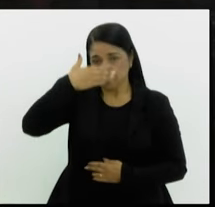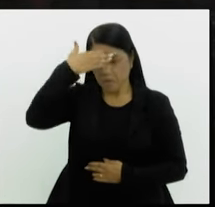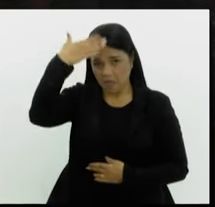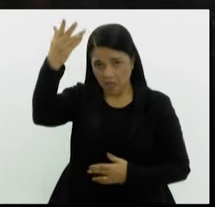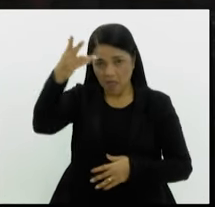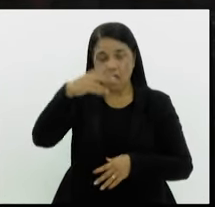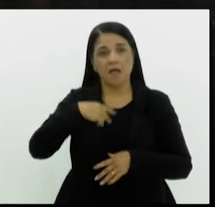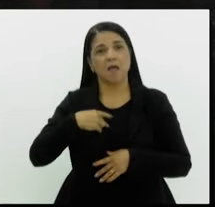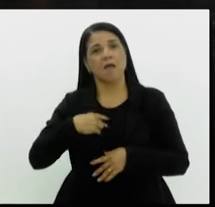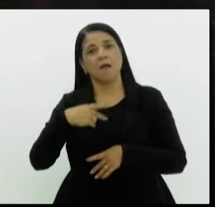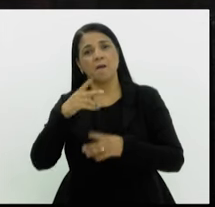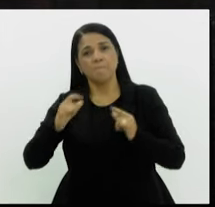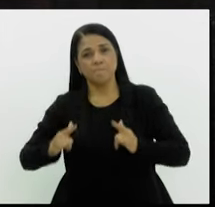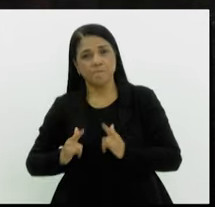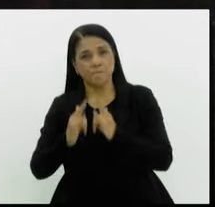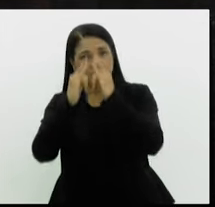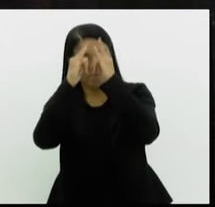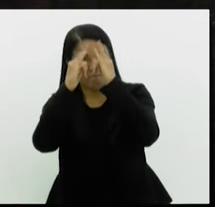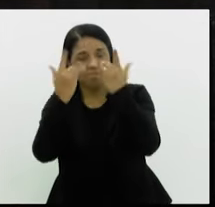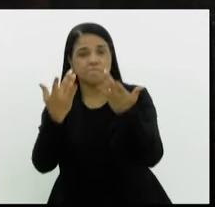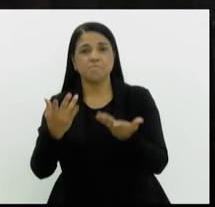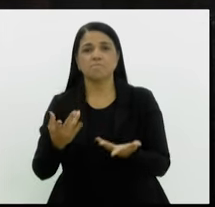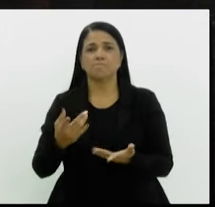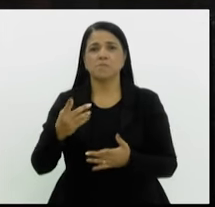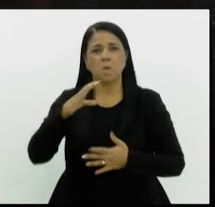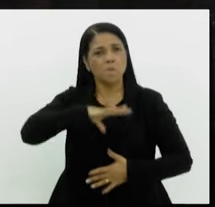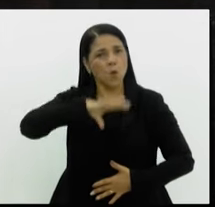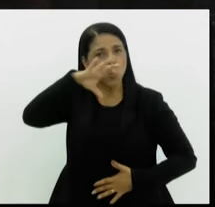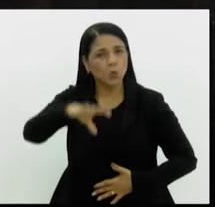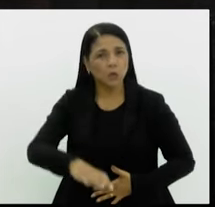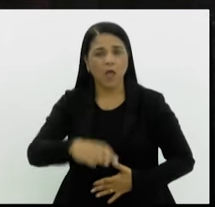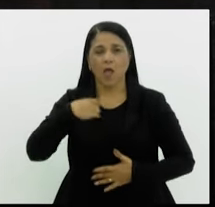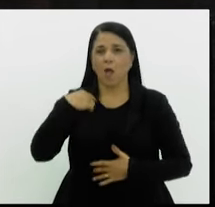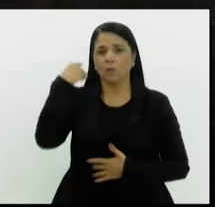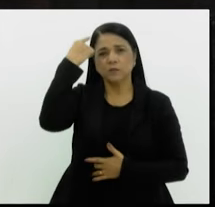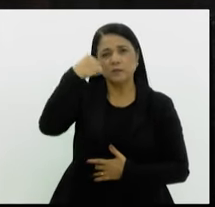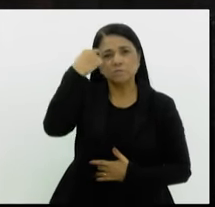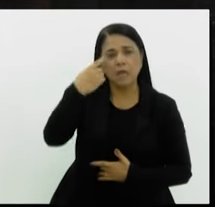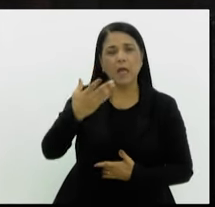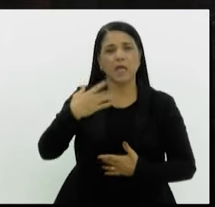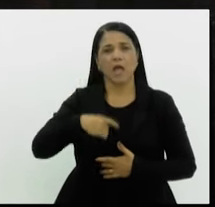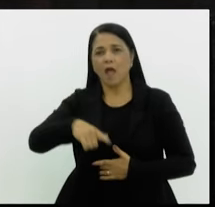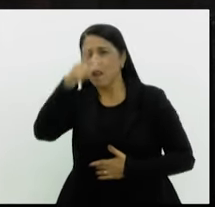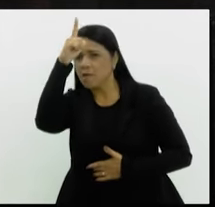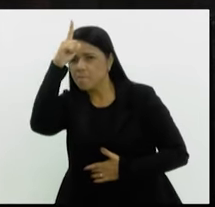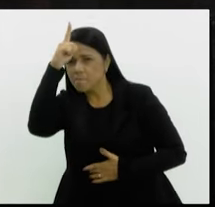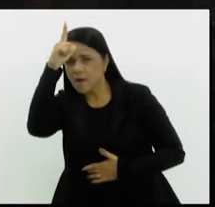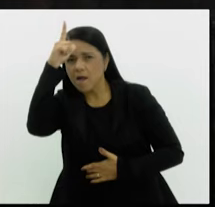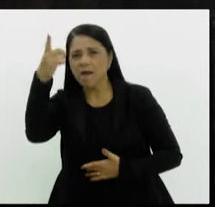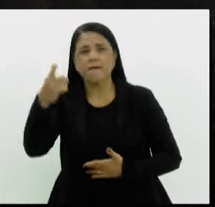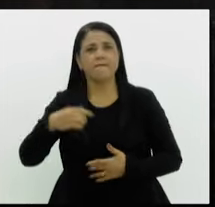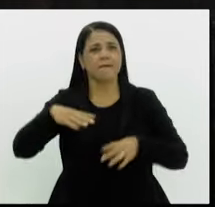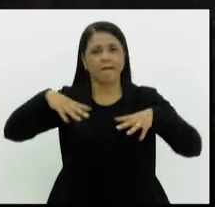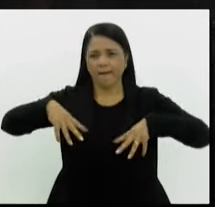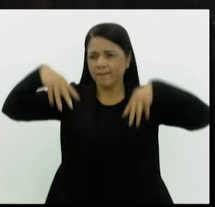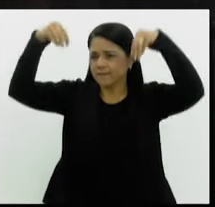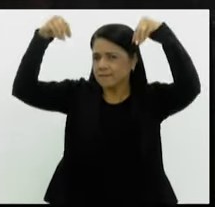para Paris, para Portugal, para Espanha, para Alemanha, em